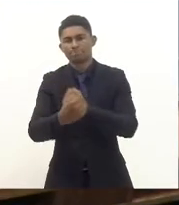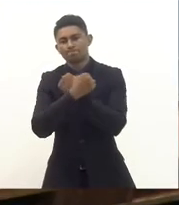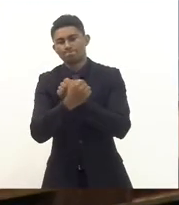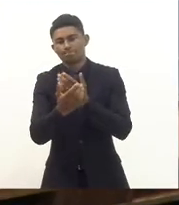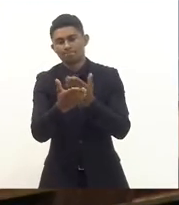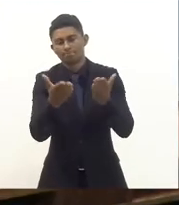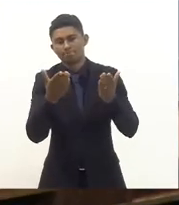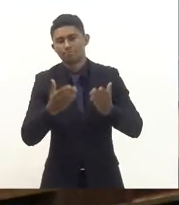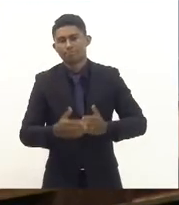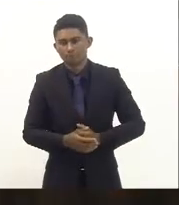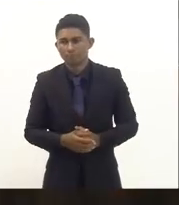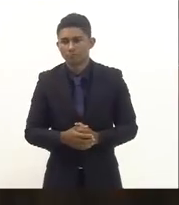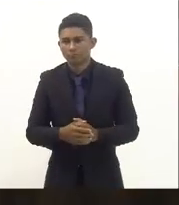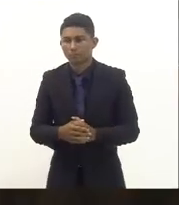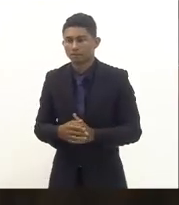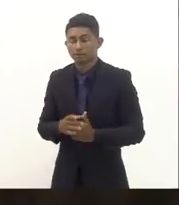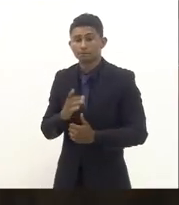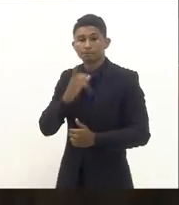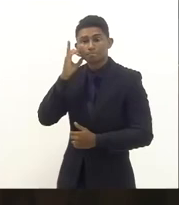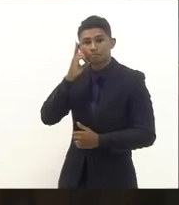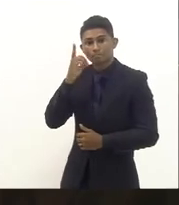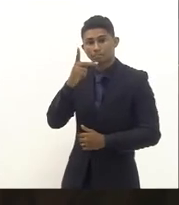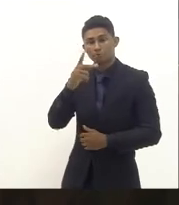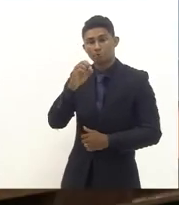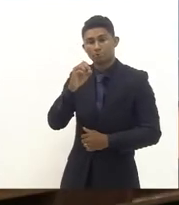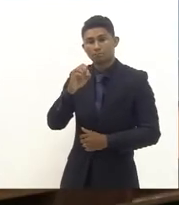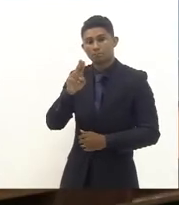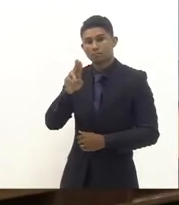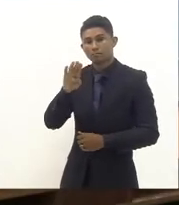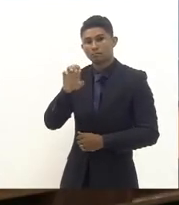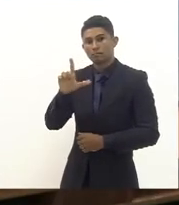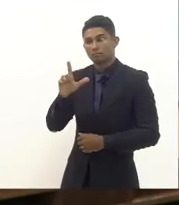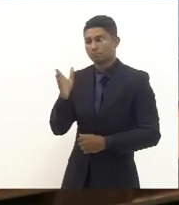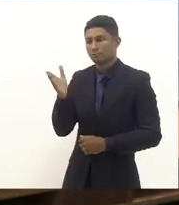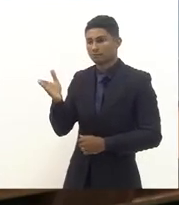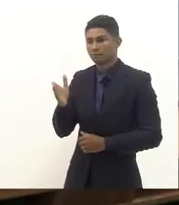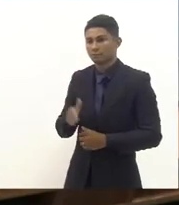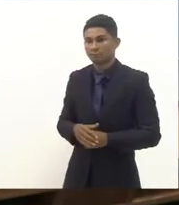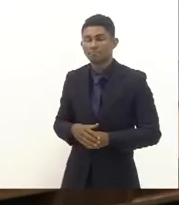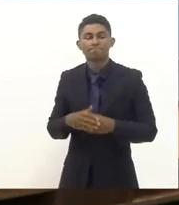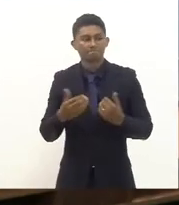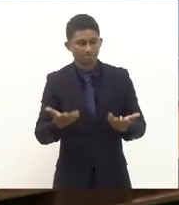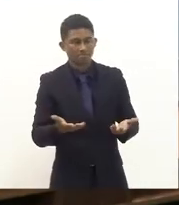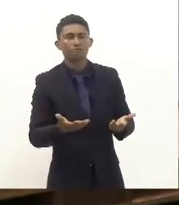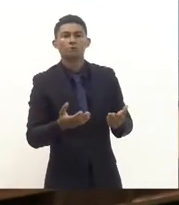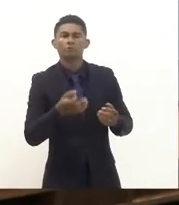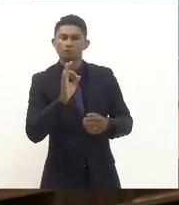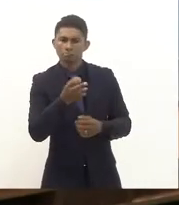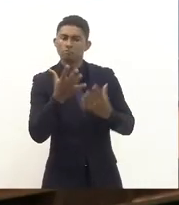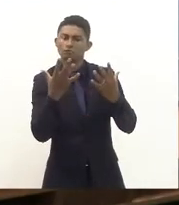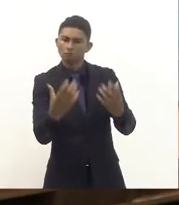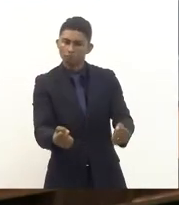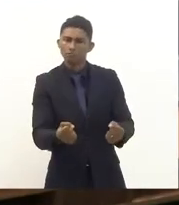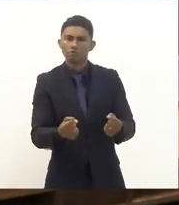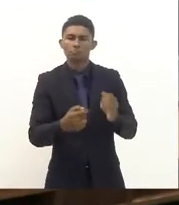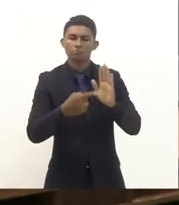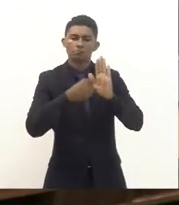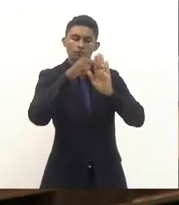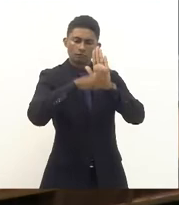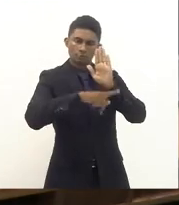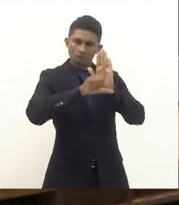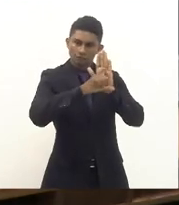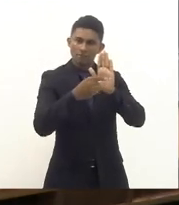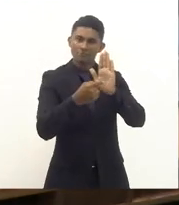senhora o deputado Bela tá concedida a autoria no PL que Visa